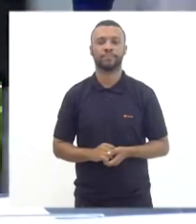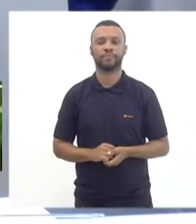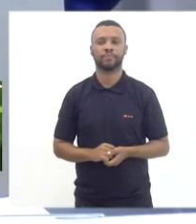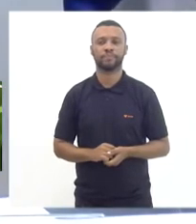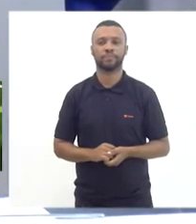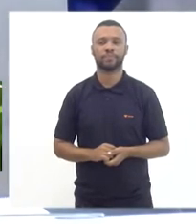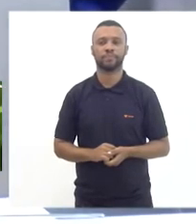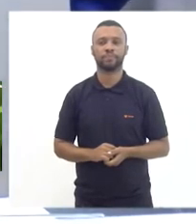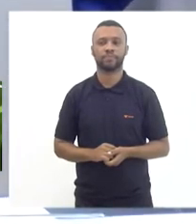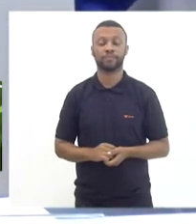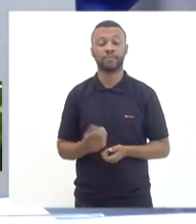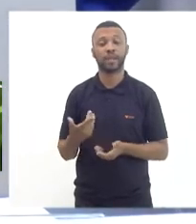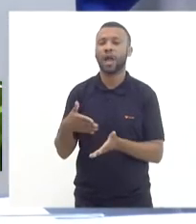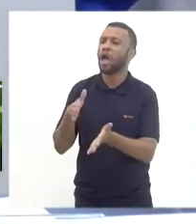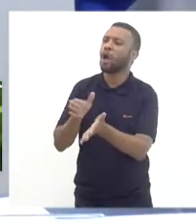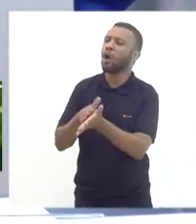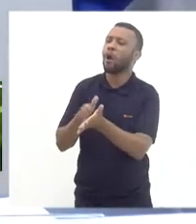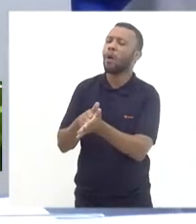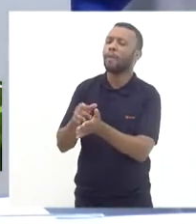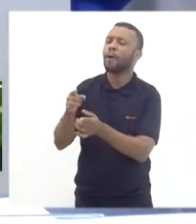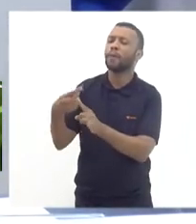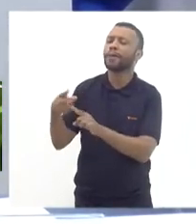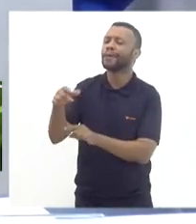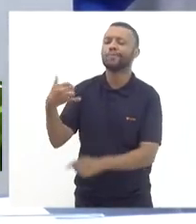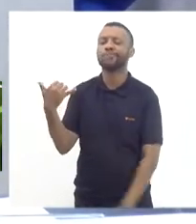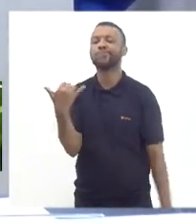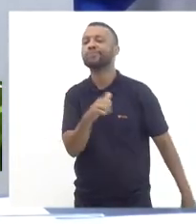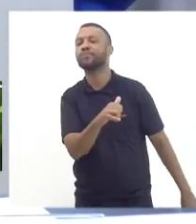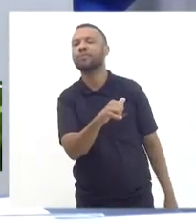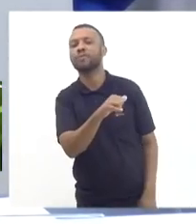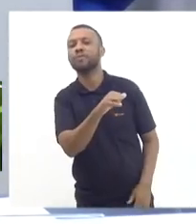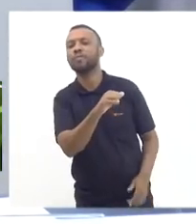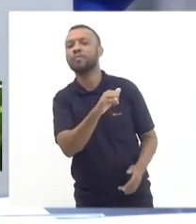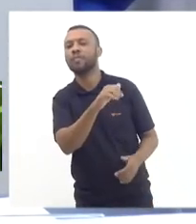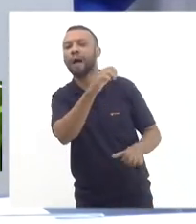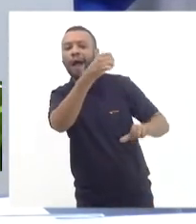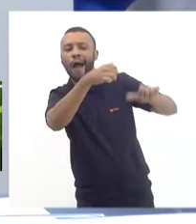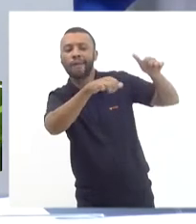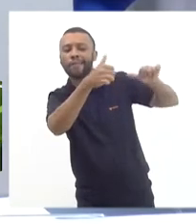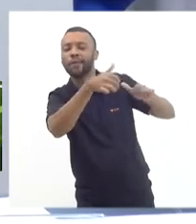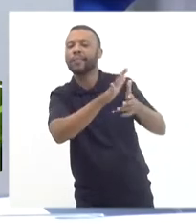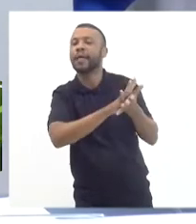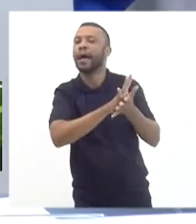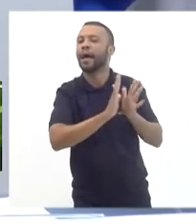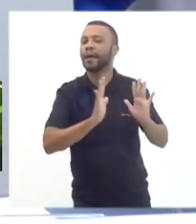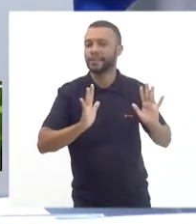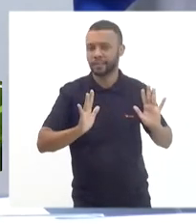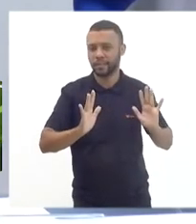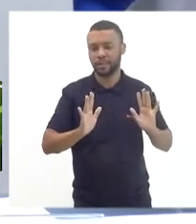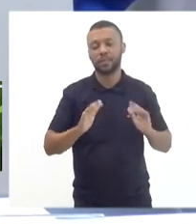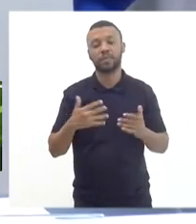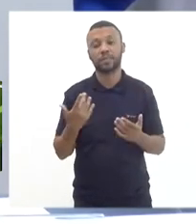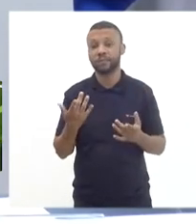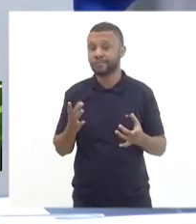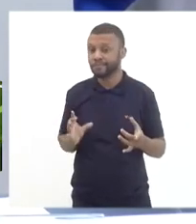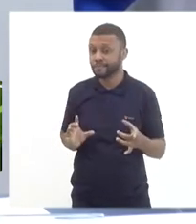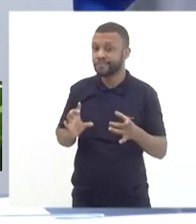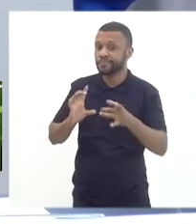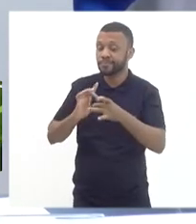E cobra, por que a Fazenda não avaliou? Então, baseado nisso,